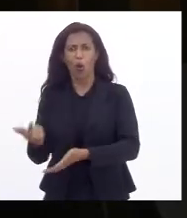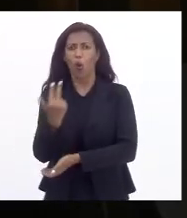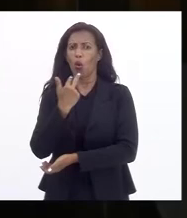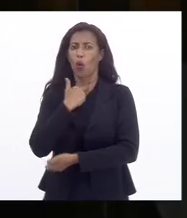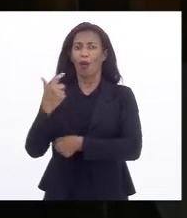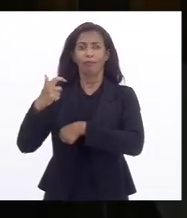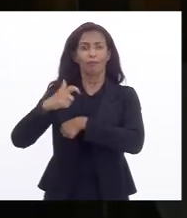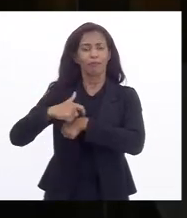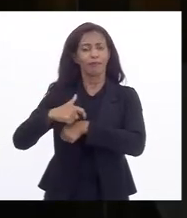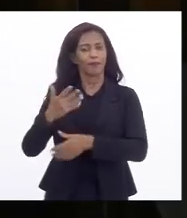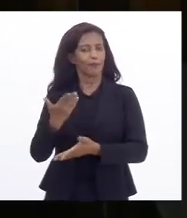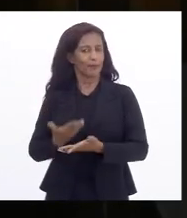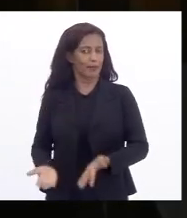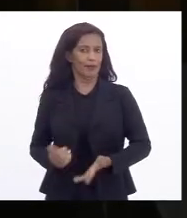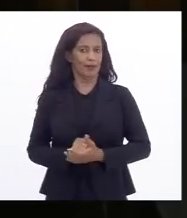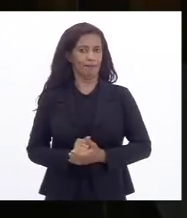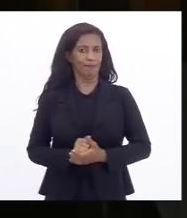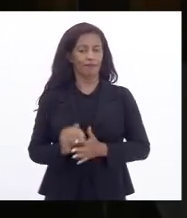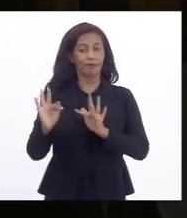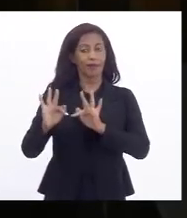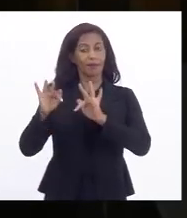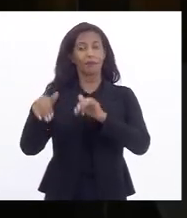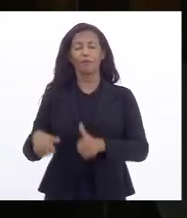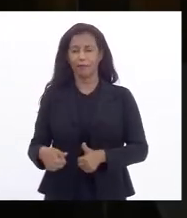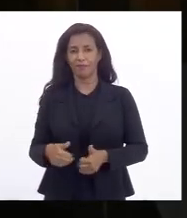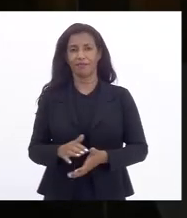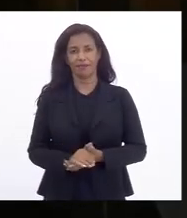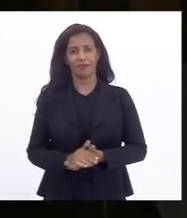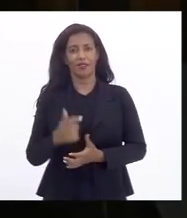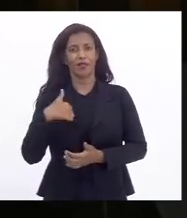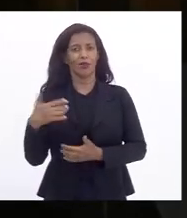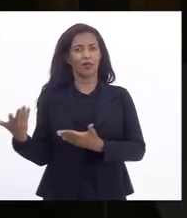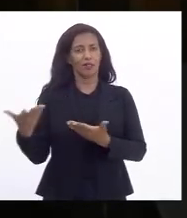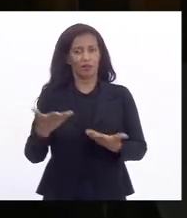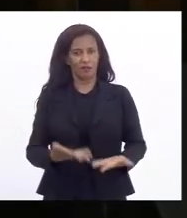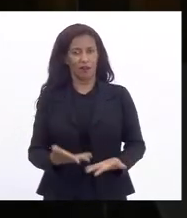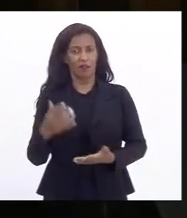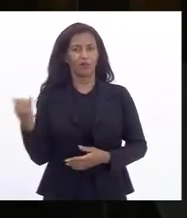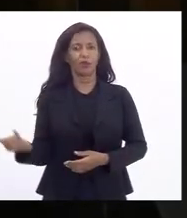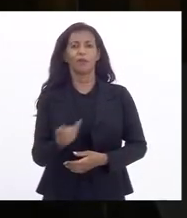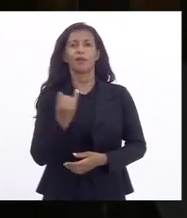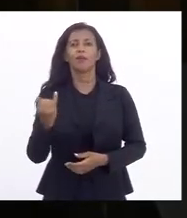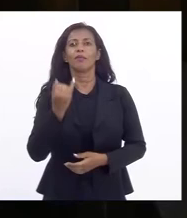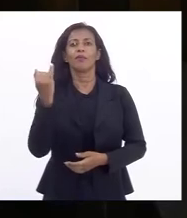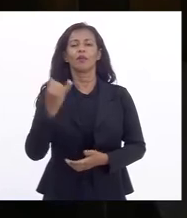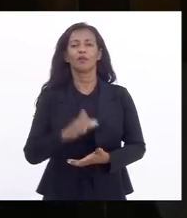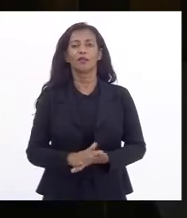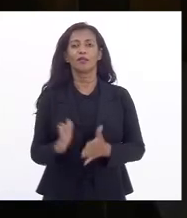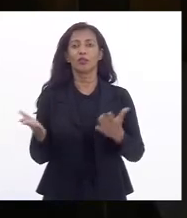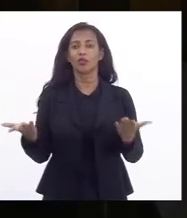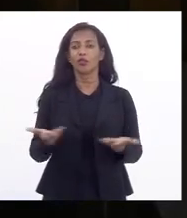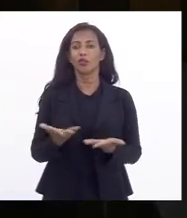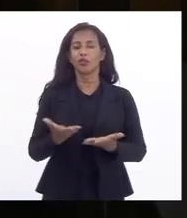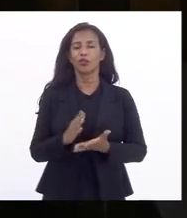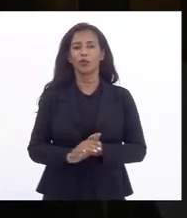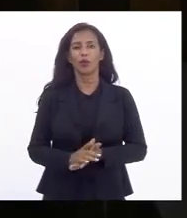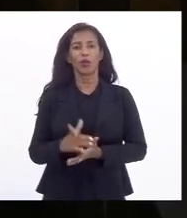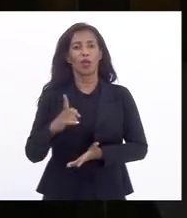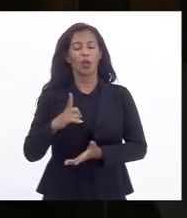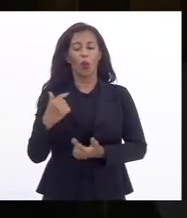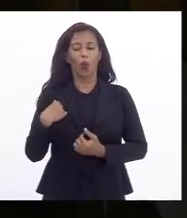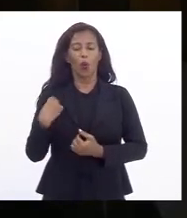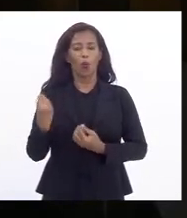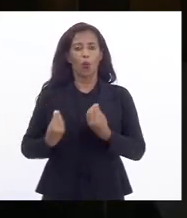há tempo a perder e para finalizar eu queria que falar também sobre a importância de hoje atuar enquanto